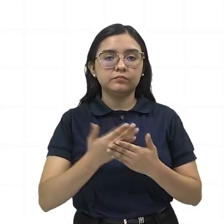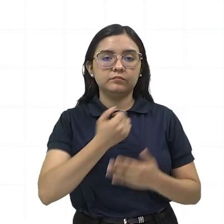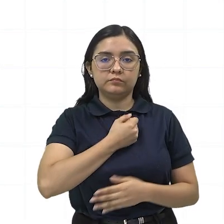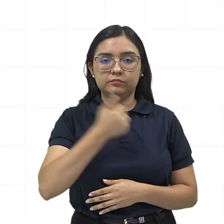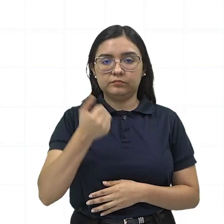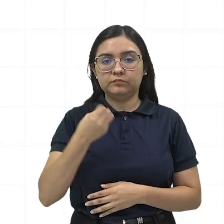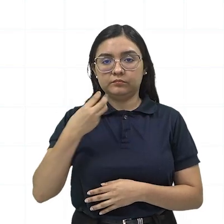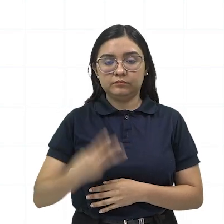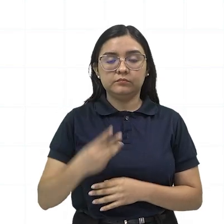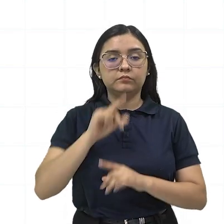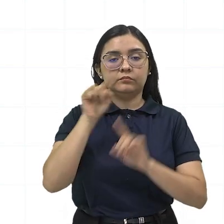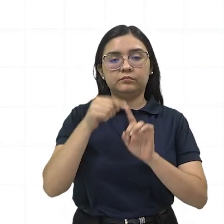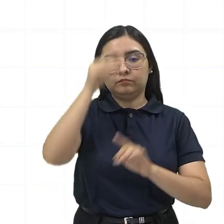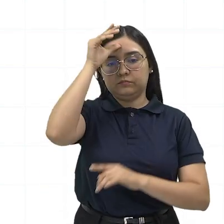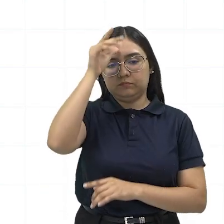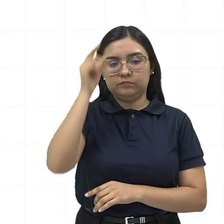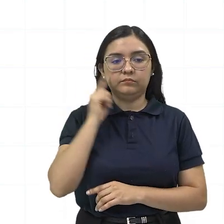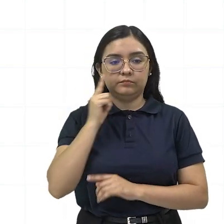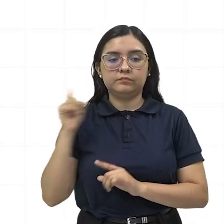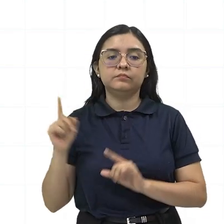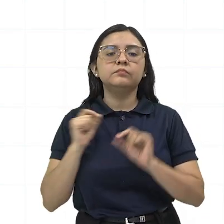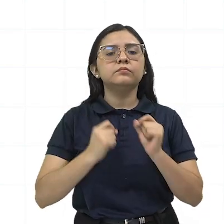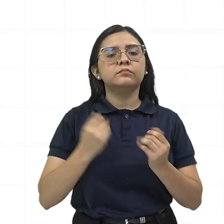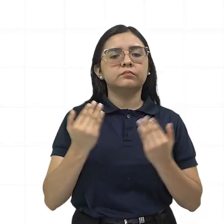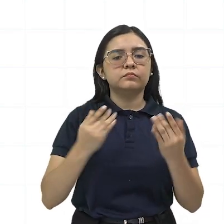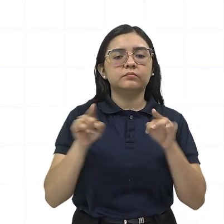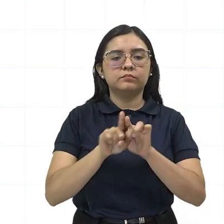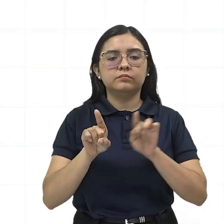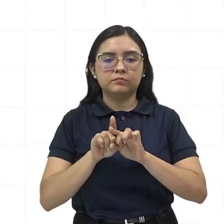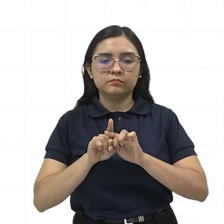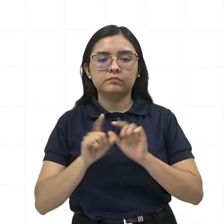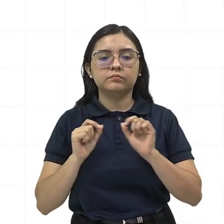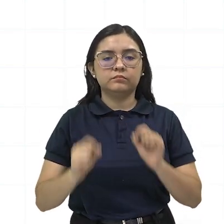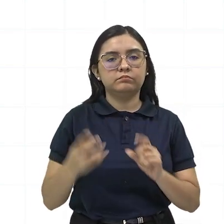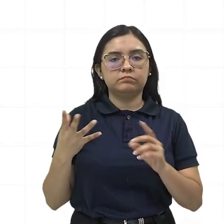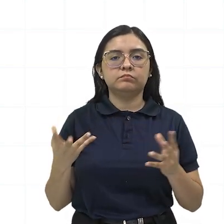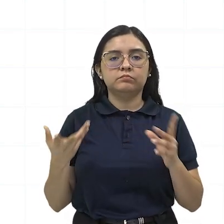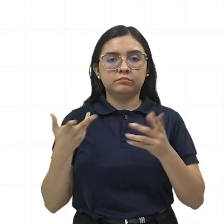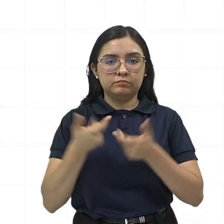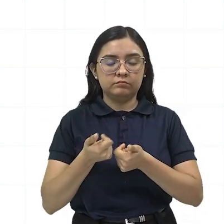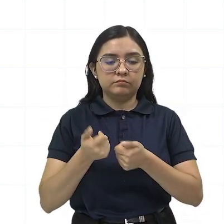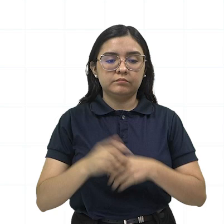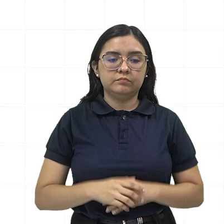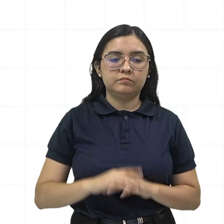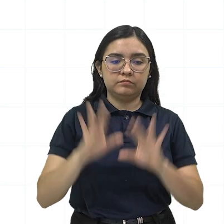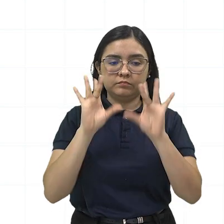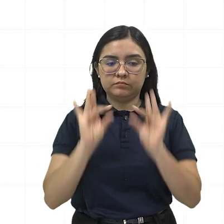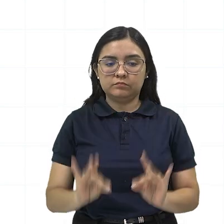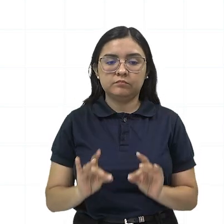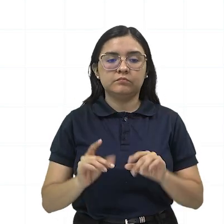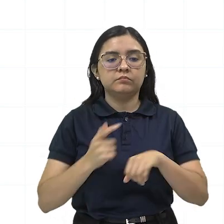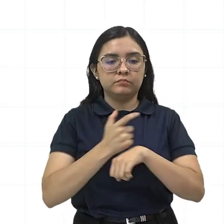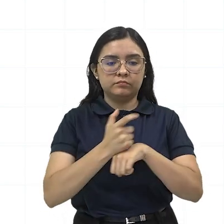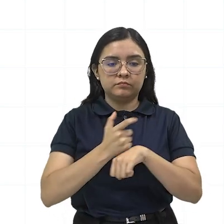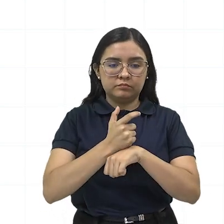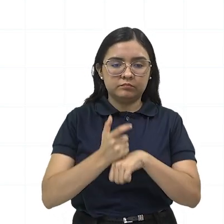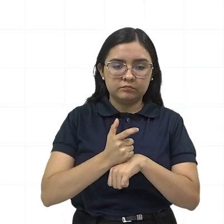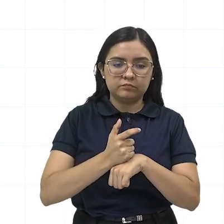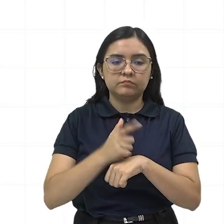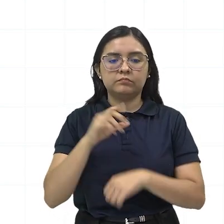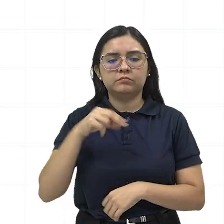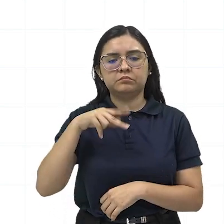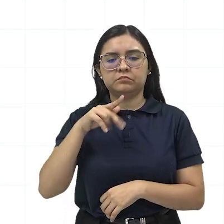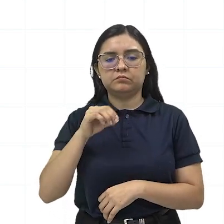aula 13, o objeto de conhecimento é comparativos e superlativos. O detalhamento é